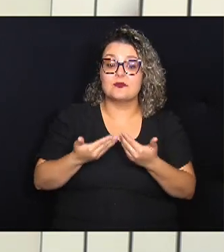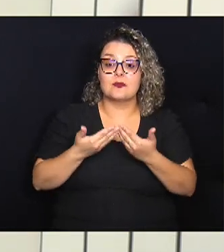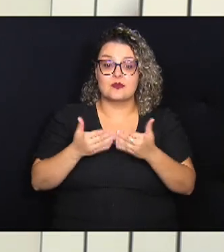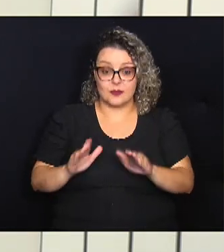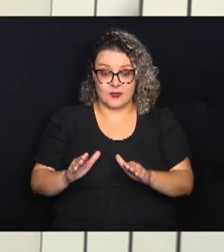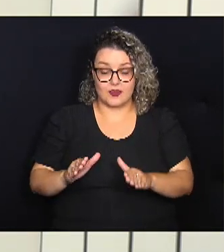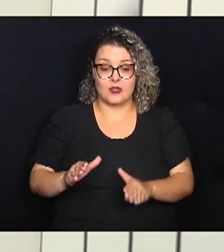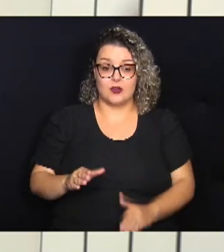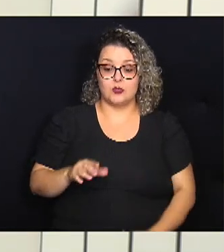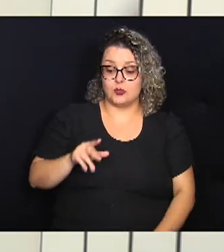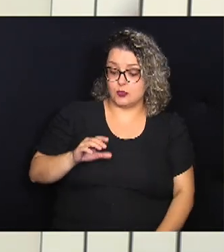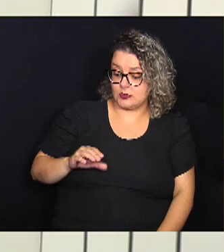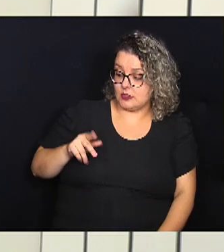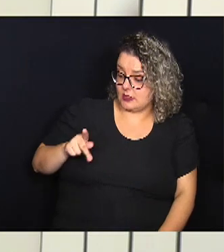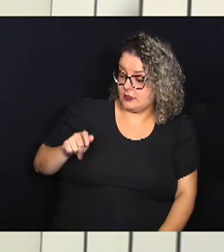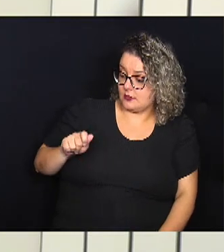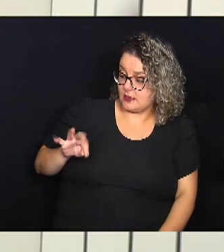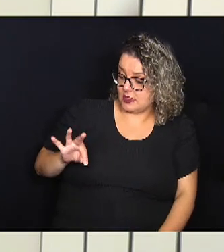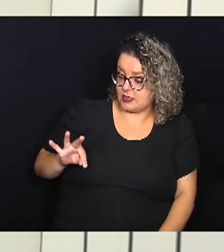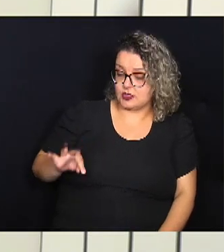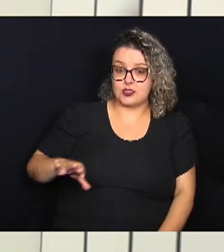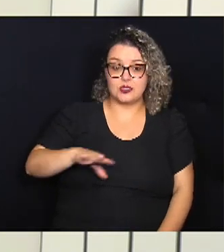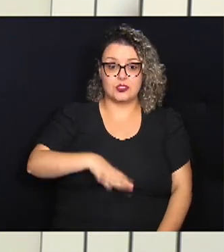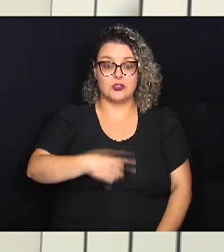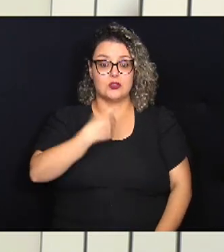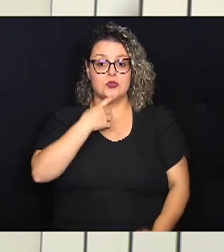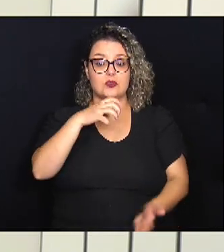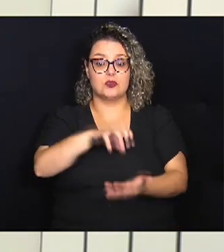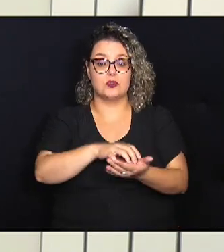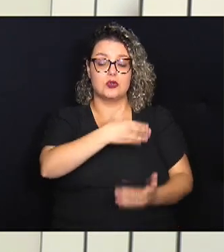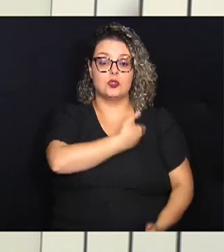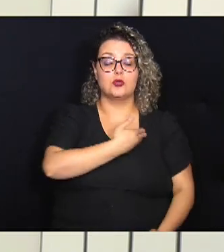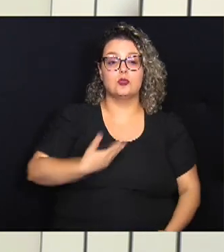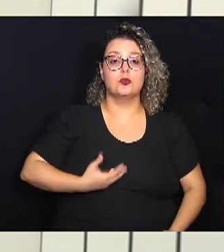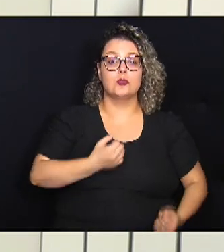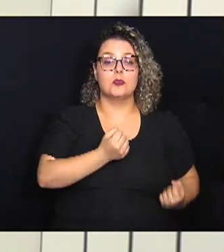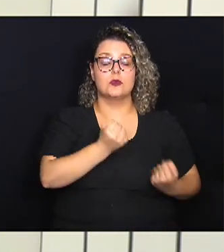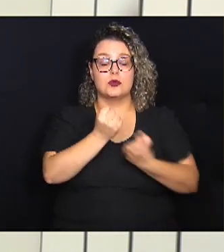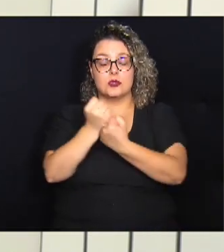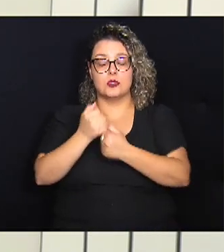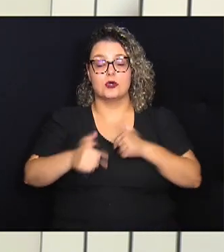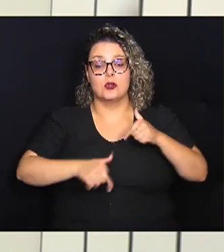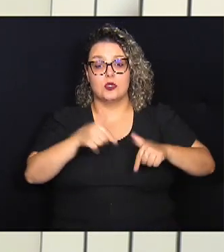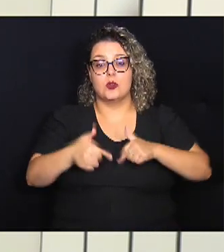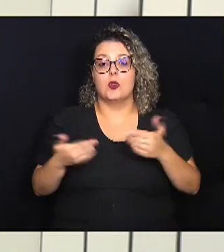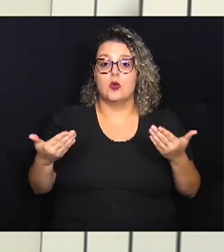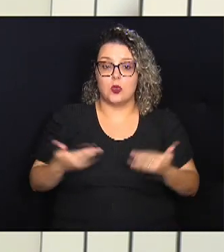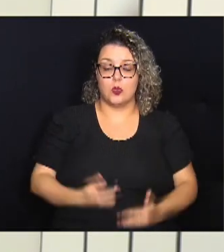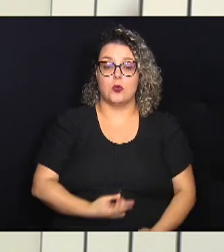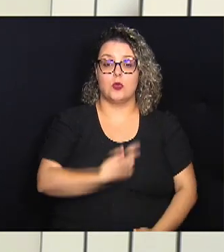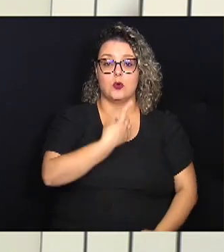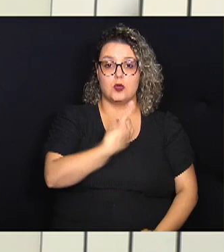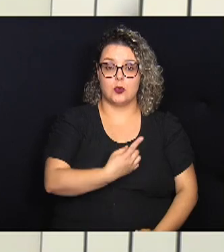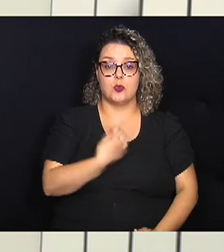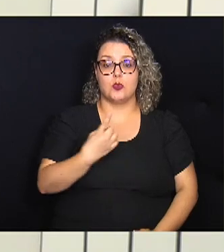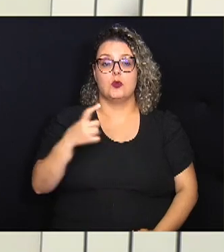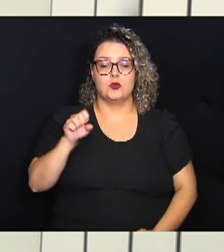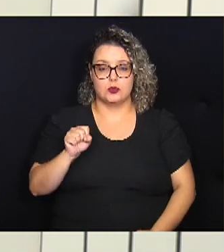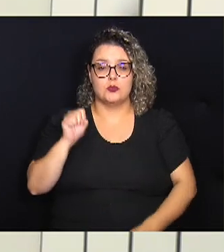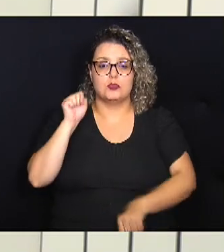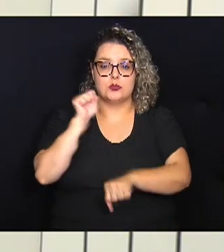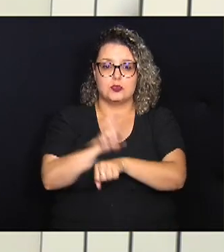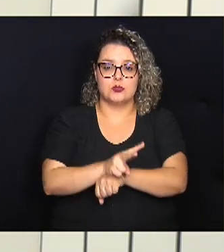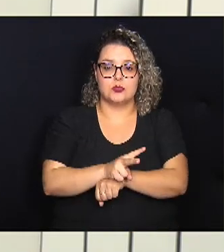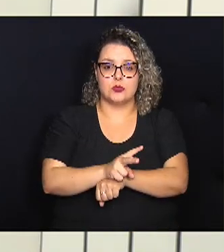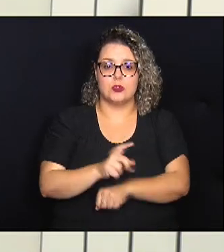no CEPAT Campinas, o Centro Público de Apoio ao Trabalhador. Hoje são 118 vagas.